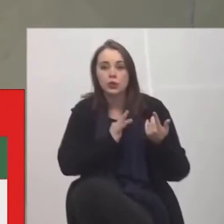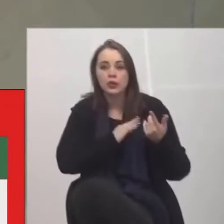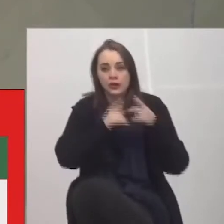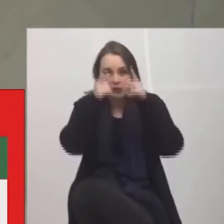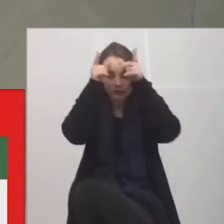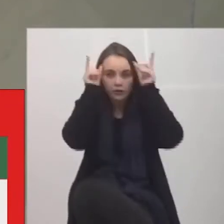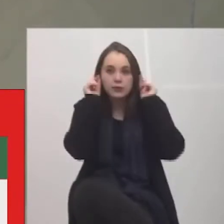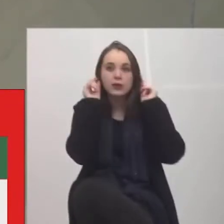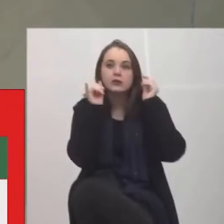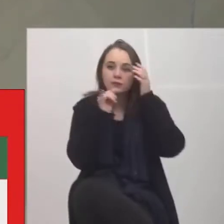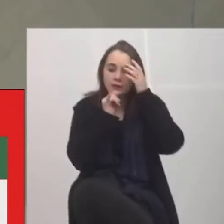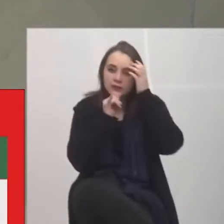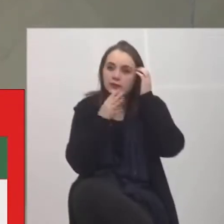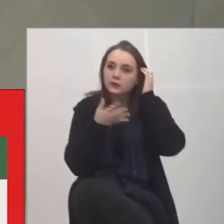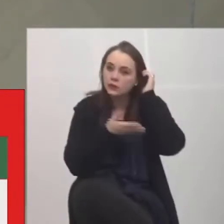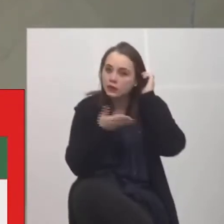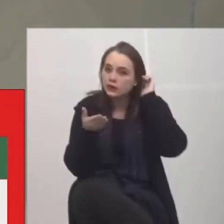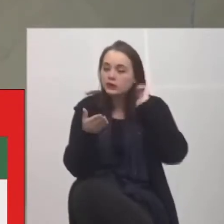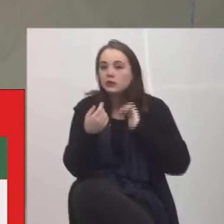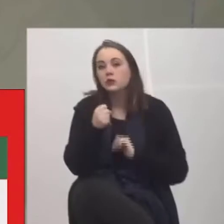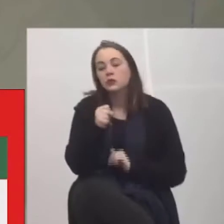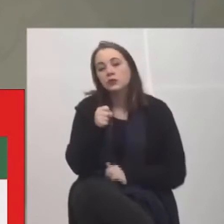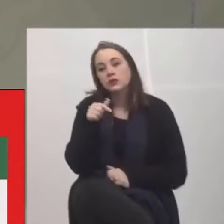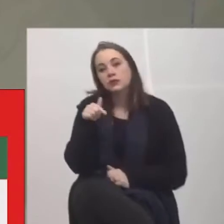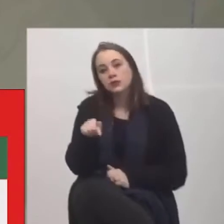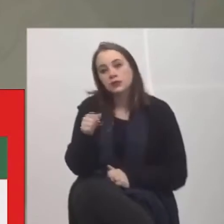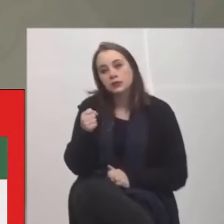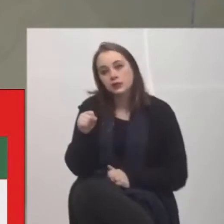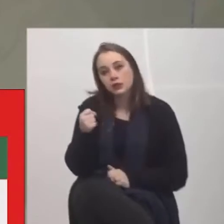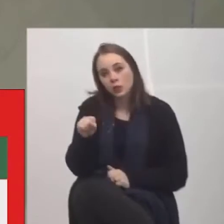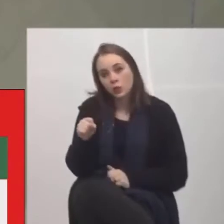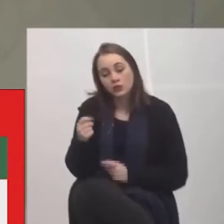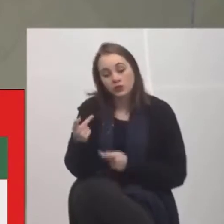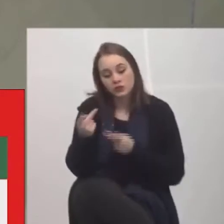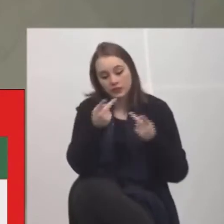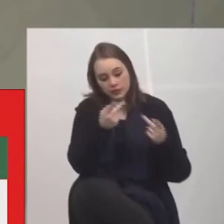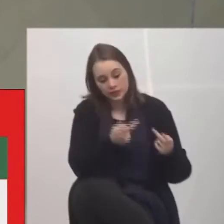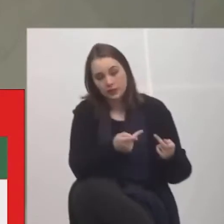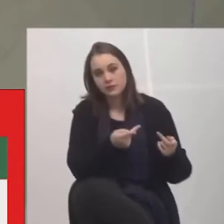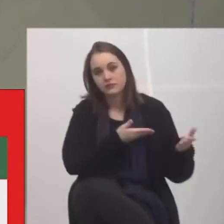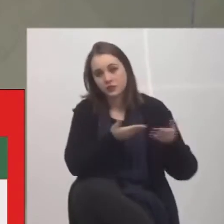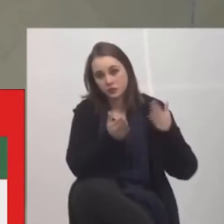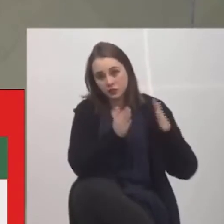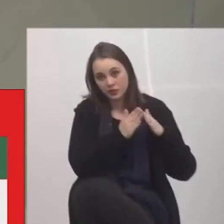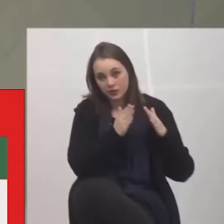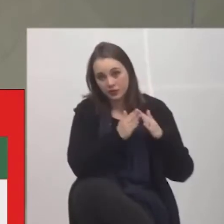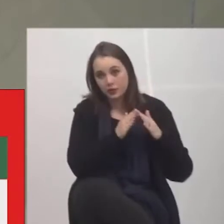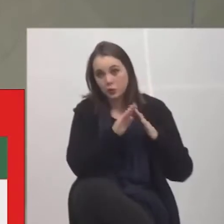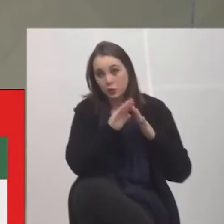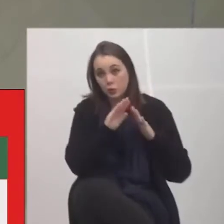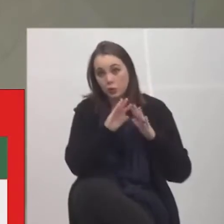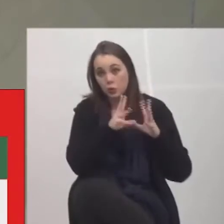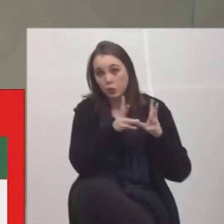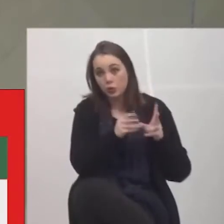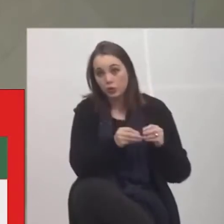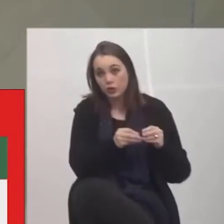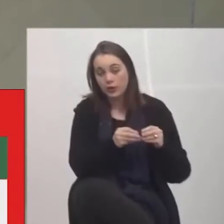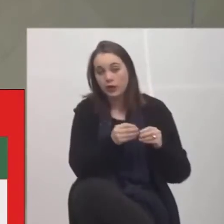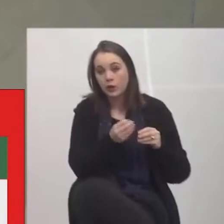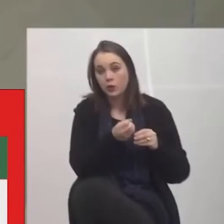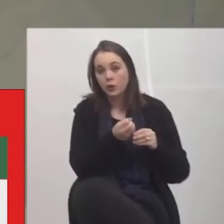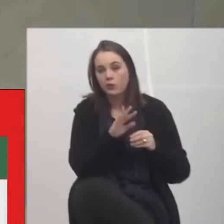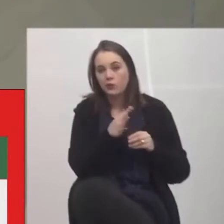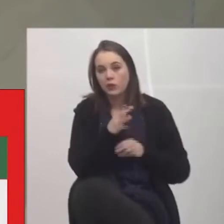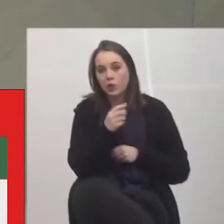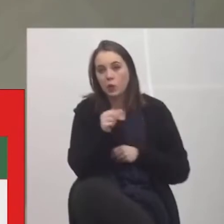por exemplo, foi de 878 visitas ou atendimentos domiciliares, totalizando, em média,